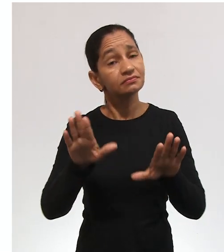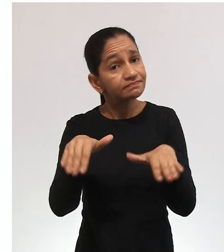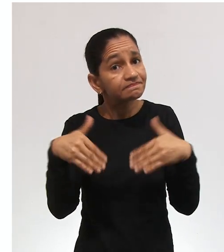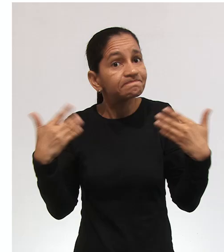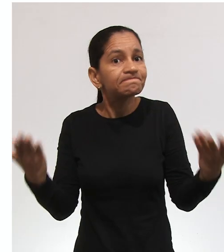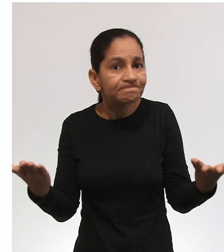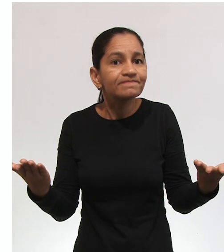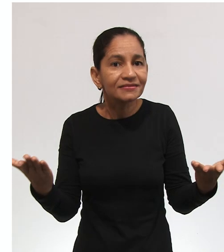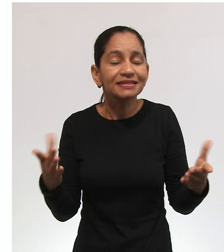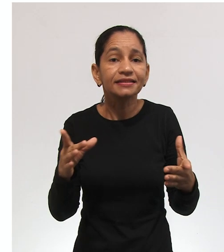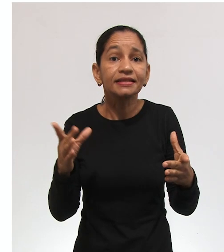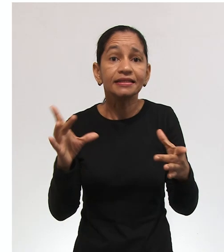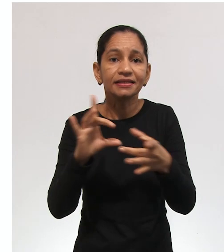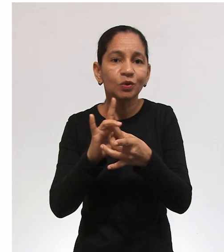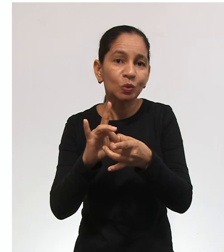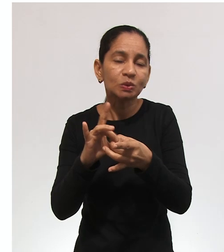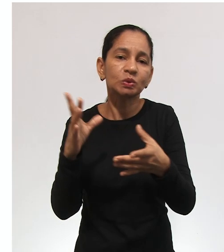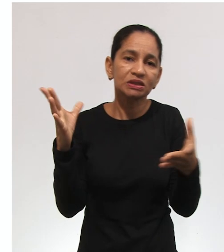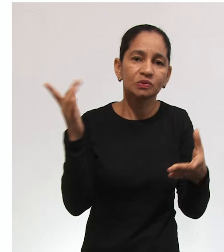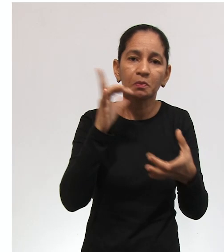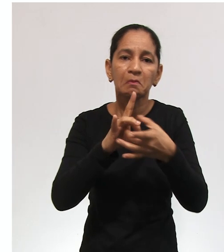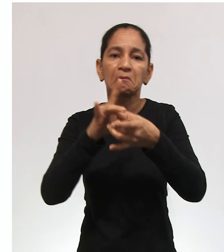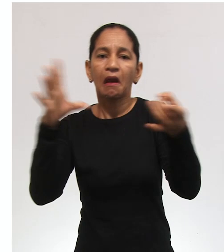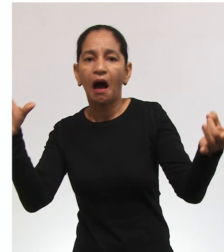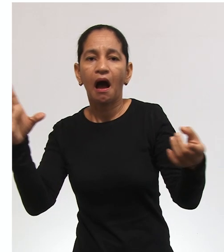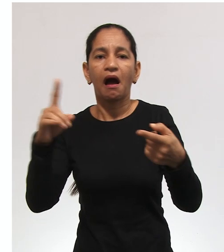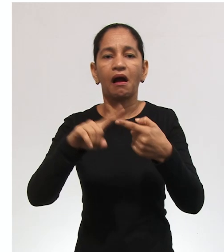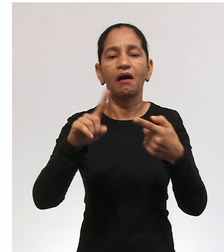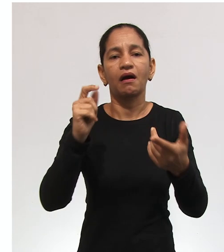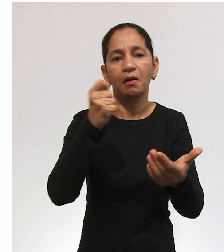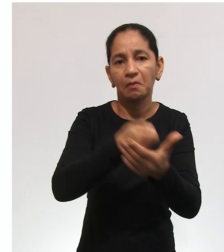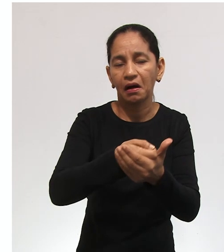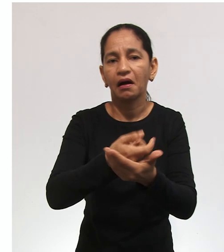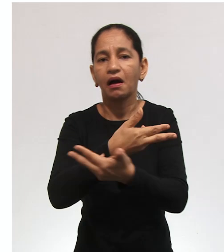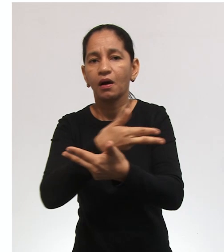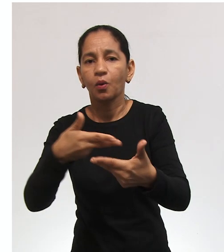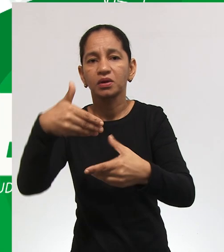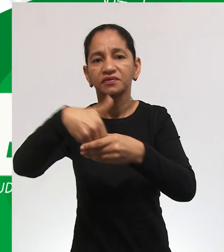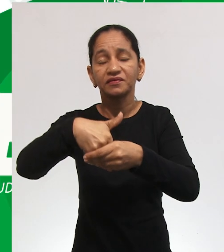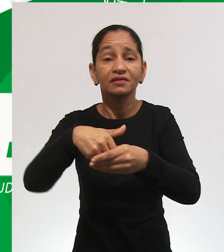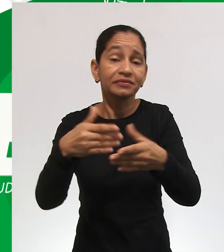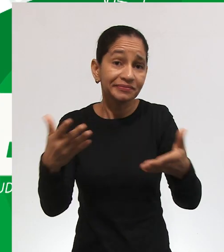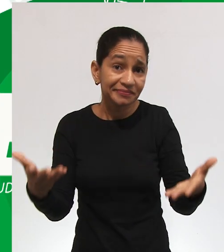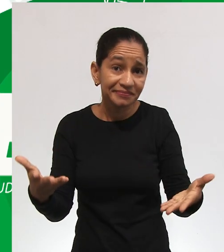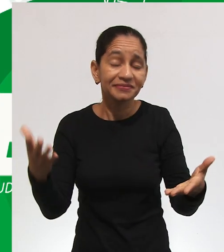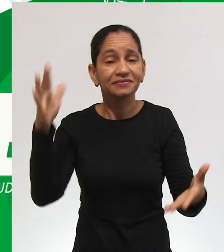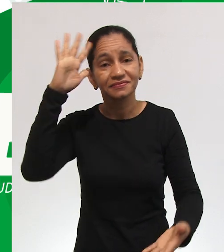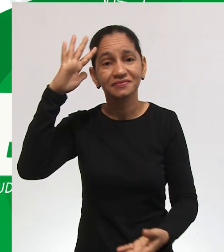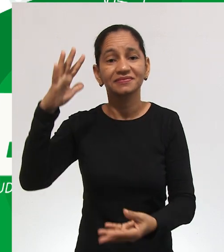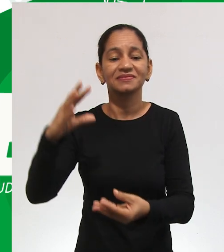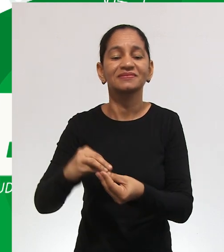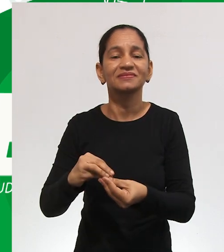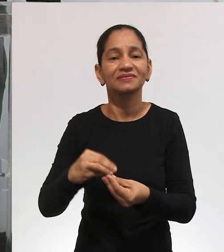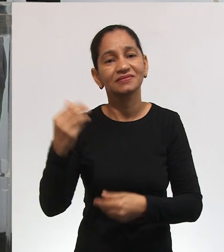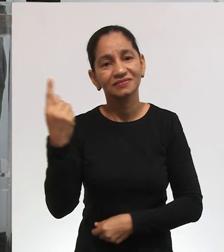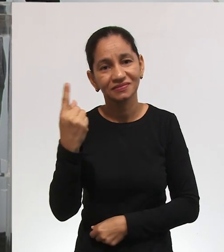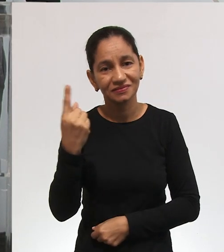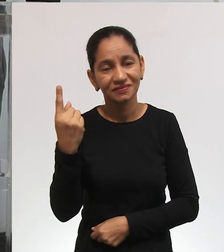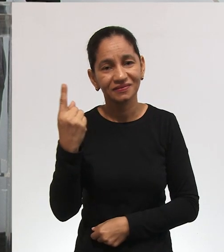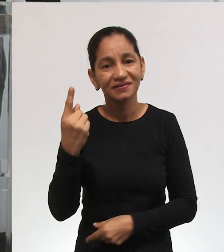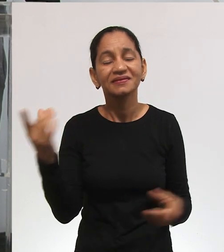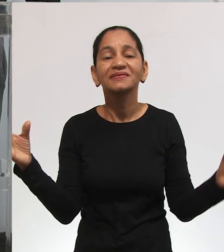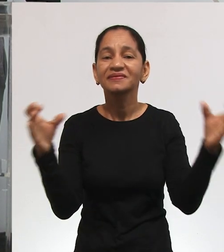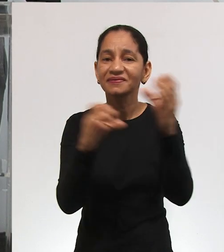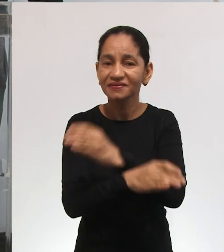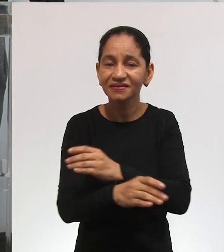isso, democratiza as condições de vida, as condições de vivência em sociedade. Terminamos aqui o nosso primeiro bloco